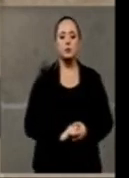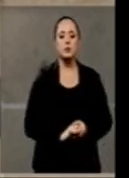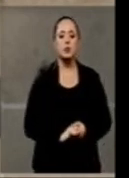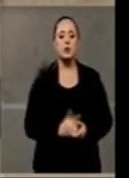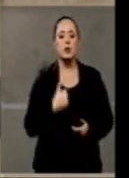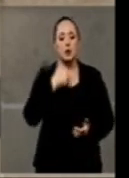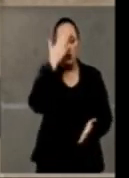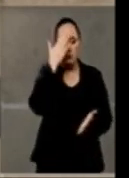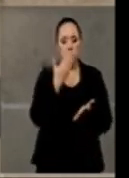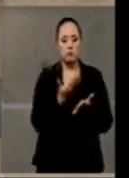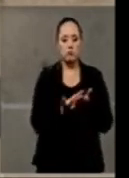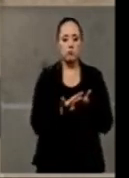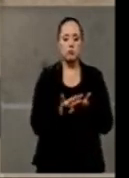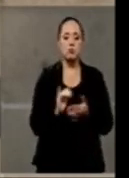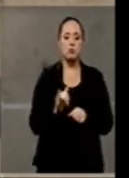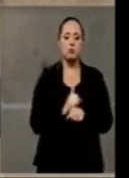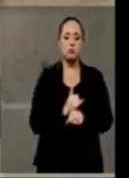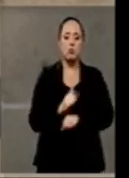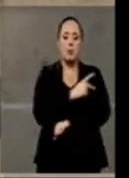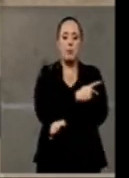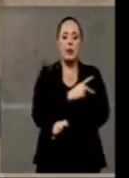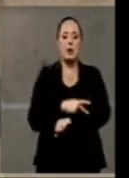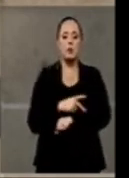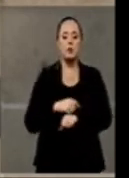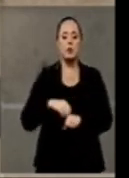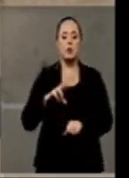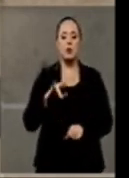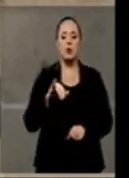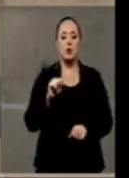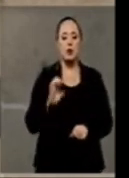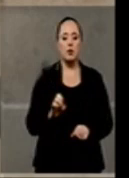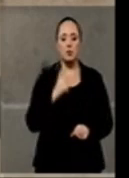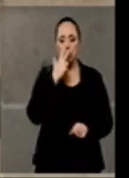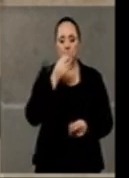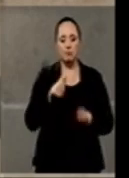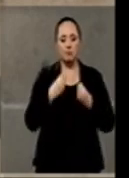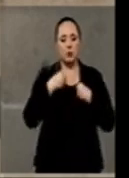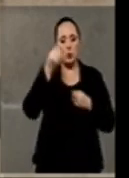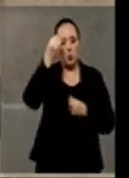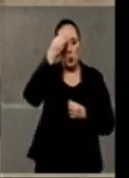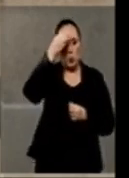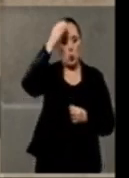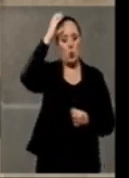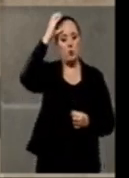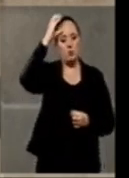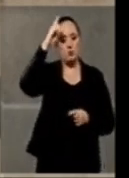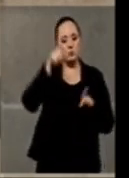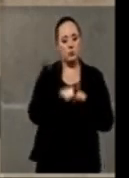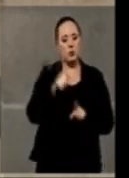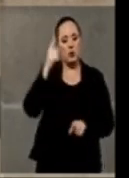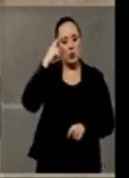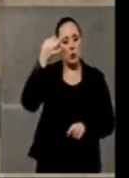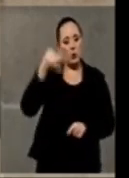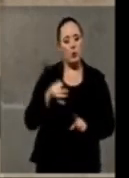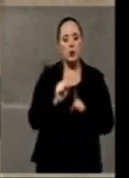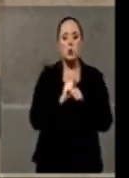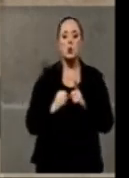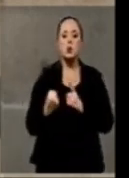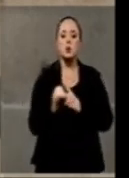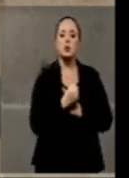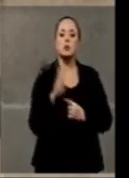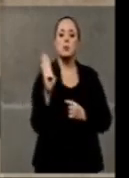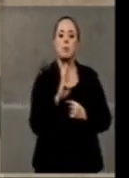efeito pedagógico da crise que ampliou o conhecimento ea compreensão da sociedade brasileira